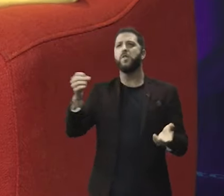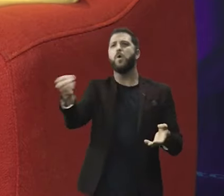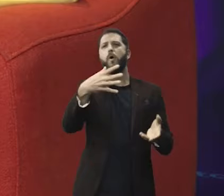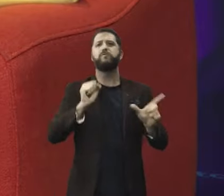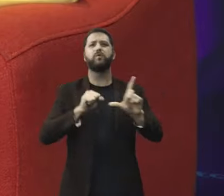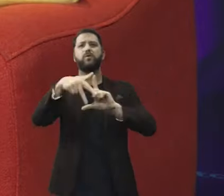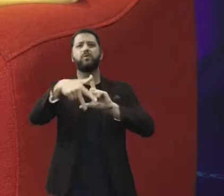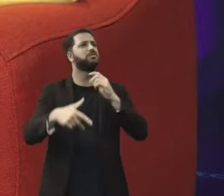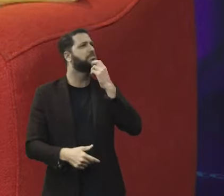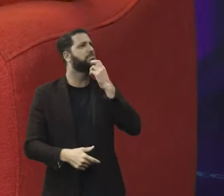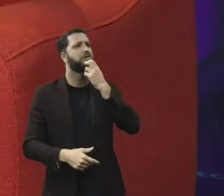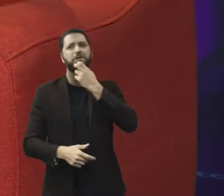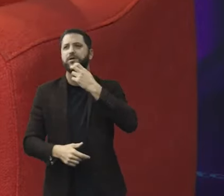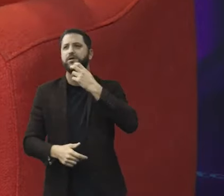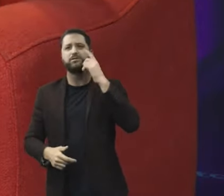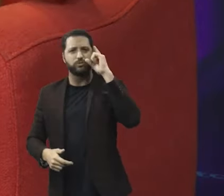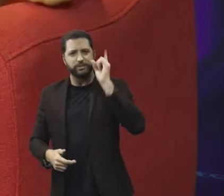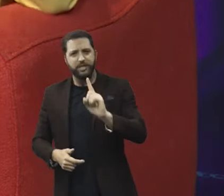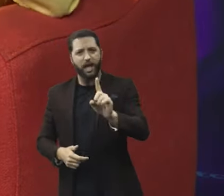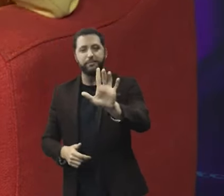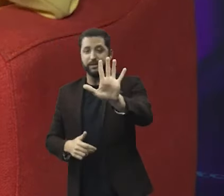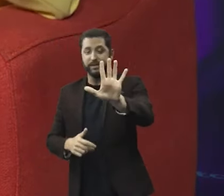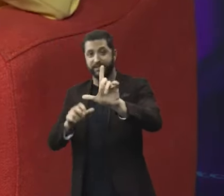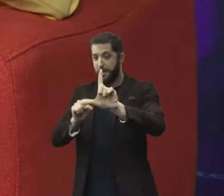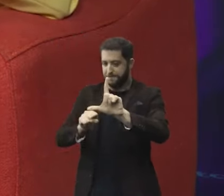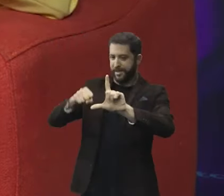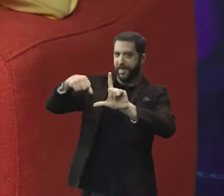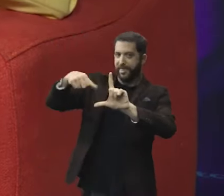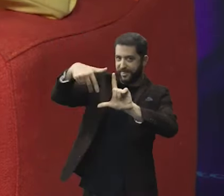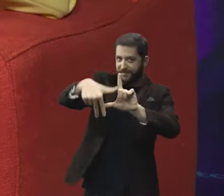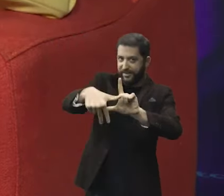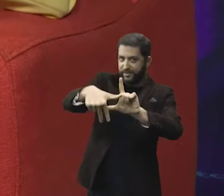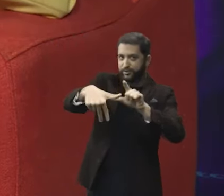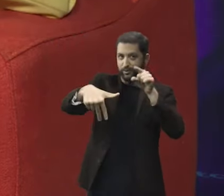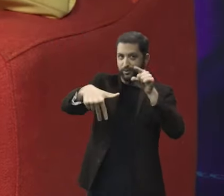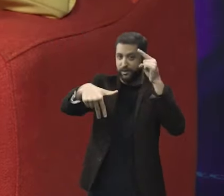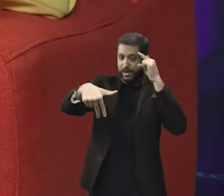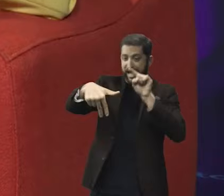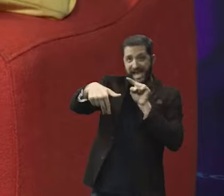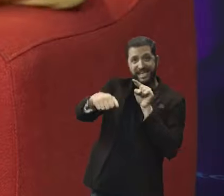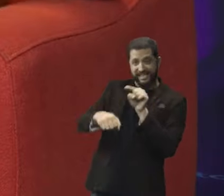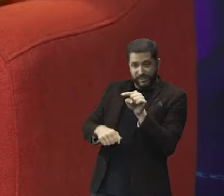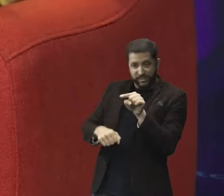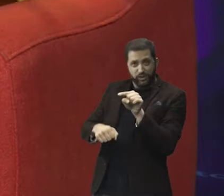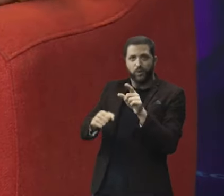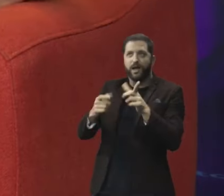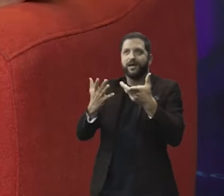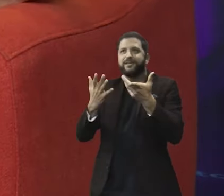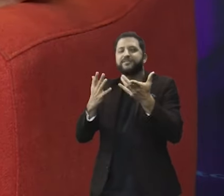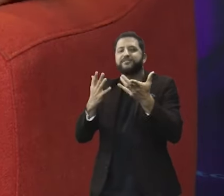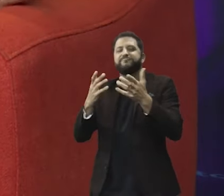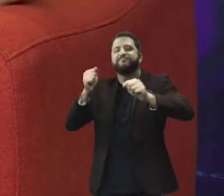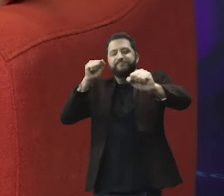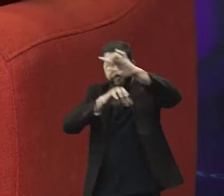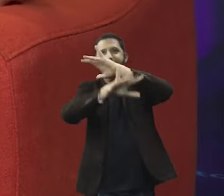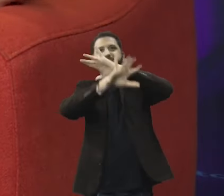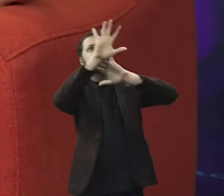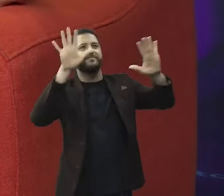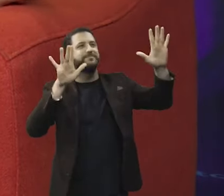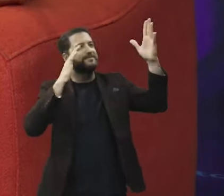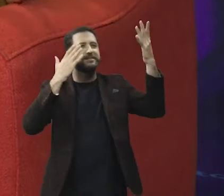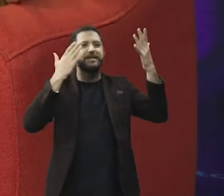quando você fala em metaverso você tem que entender que é uma realidade virtual eu vou tentar te explicar de uma forma muito